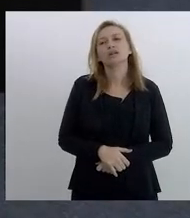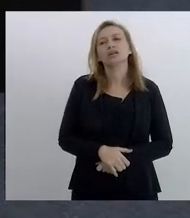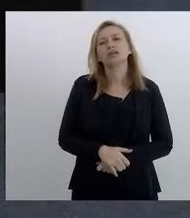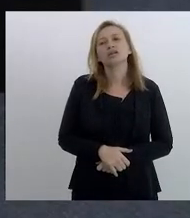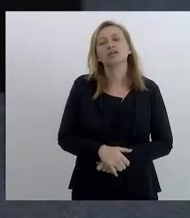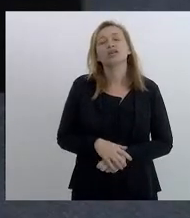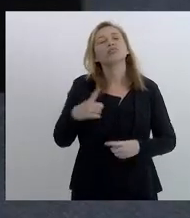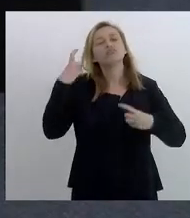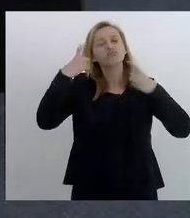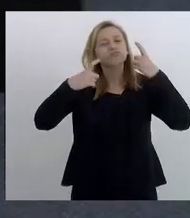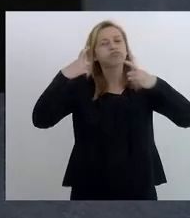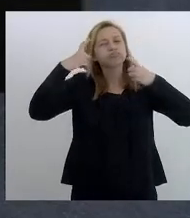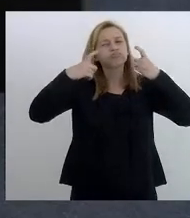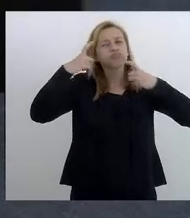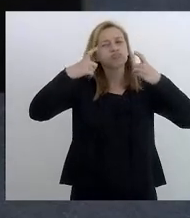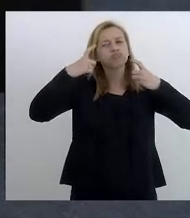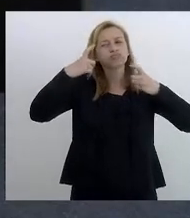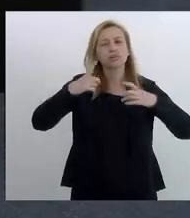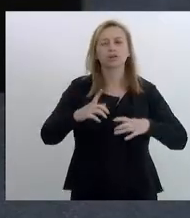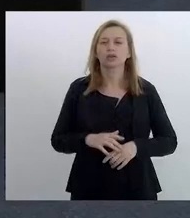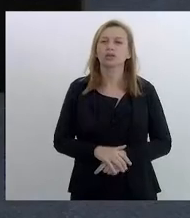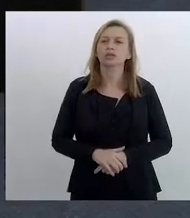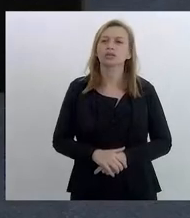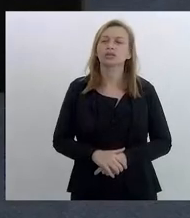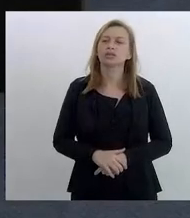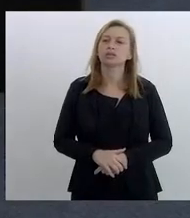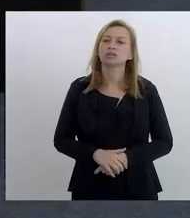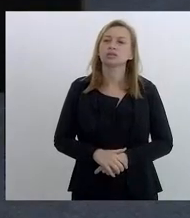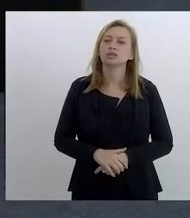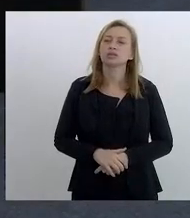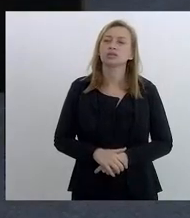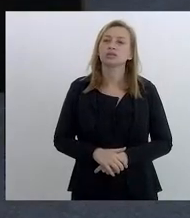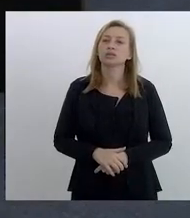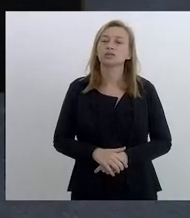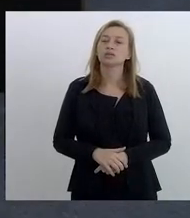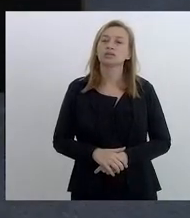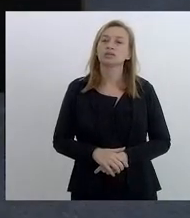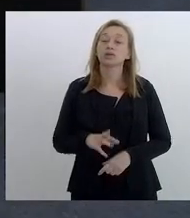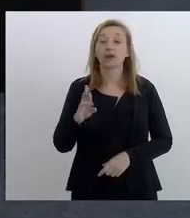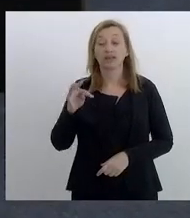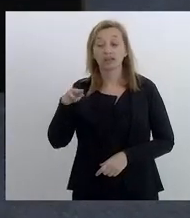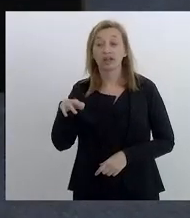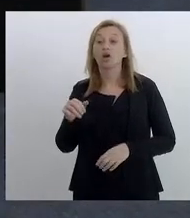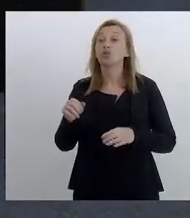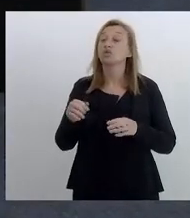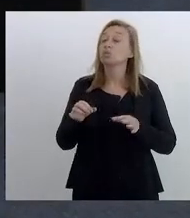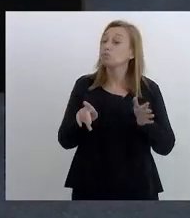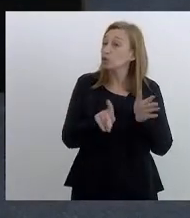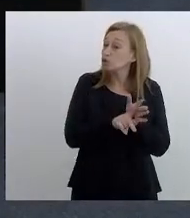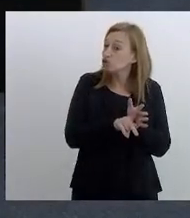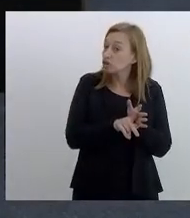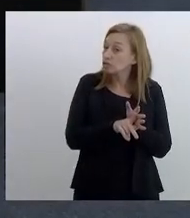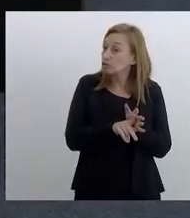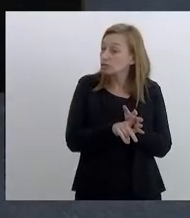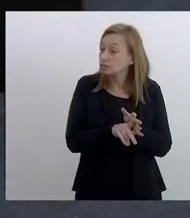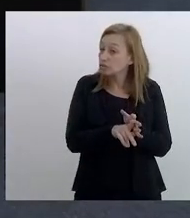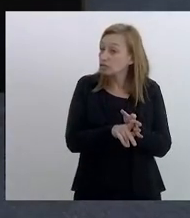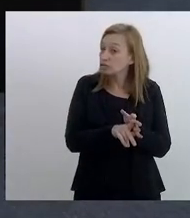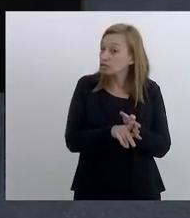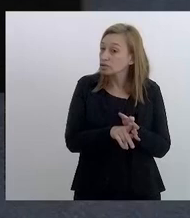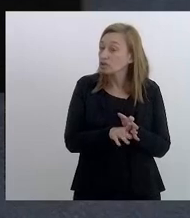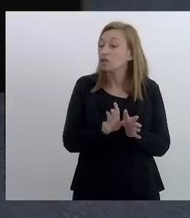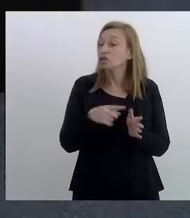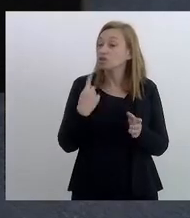a preocupação com a receita. No projeto que nós